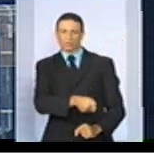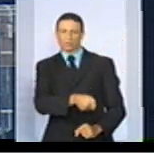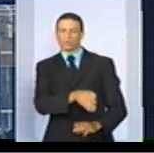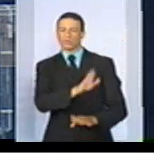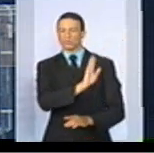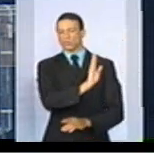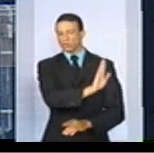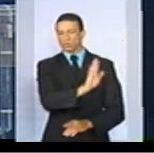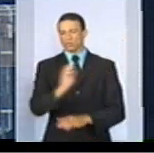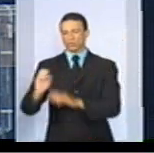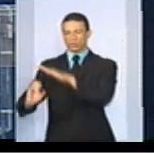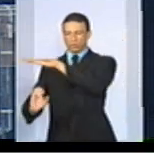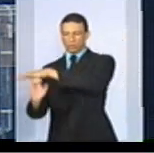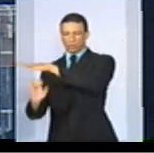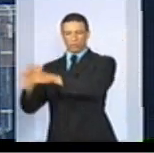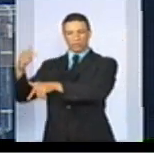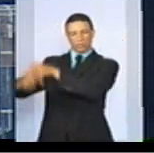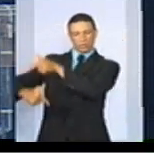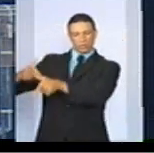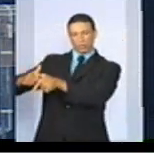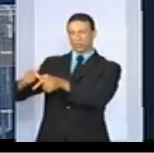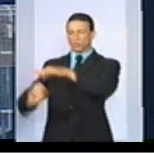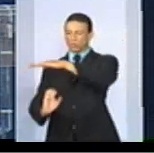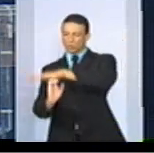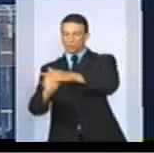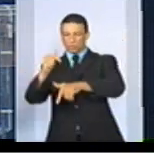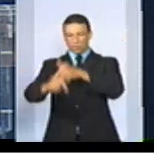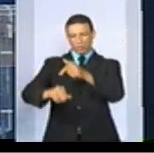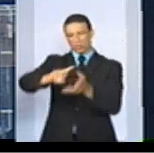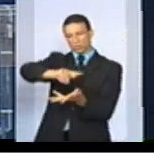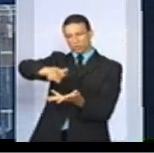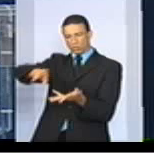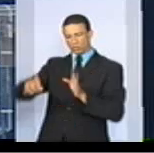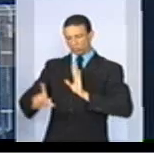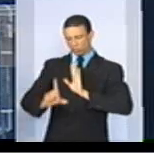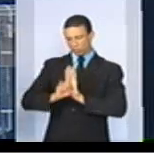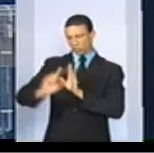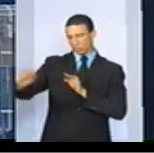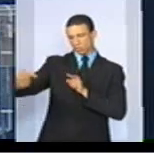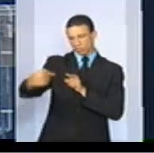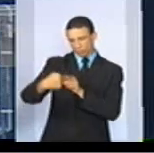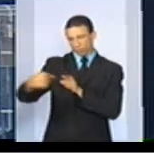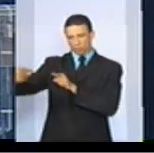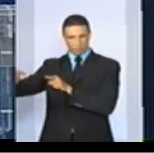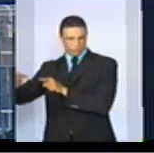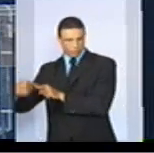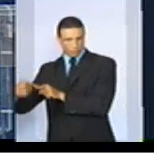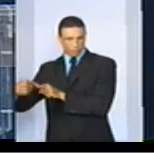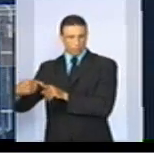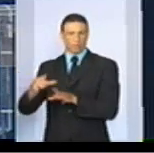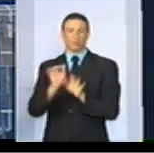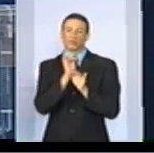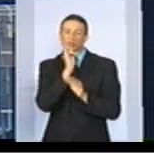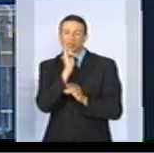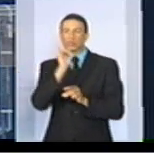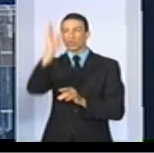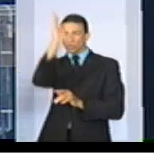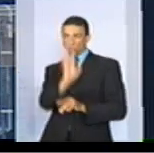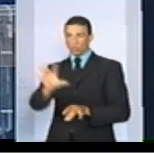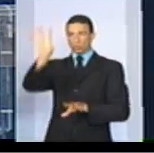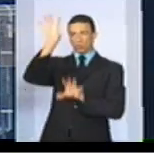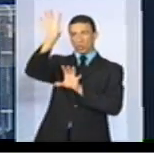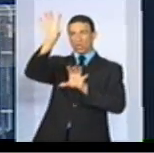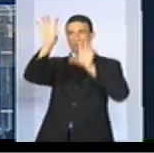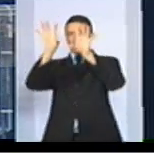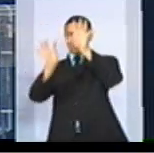as empresas operadoras se ocupam justamente das duas atividades estabelecidas pela lei. Em localidades onde não existem, por exemplo,